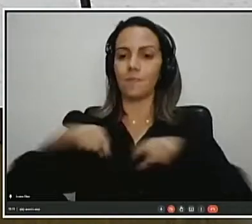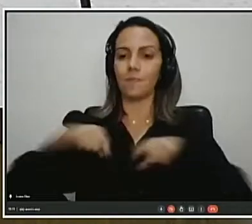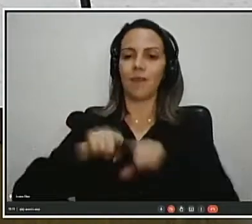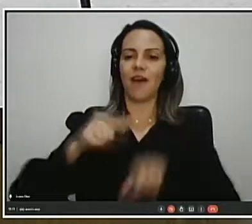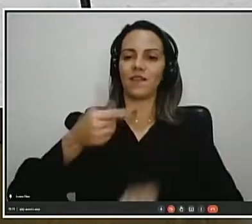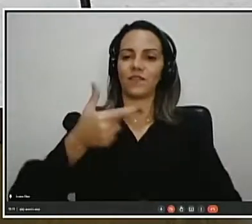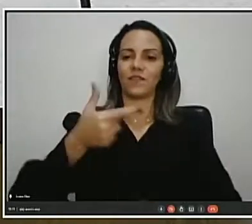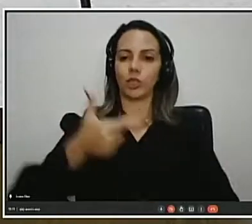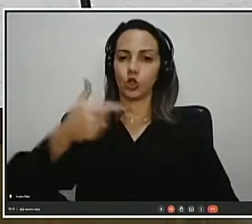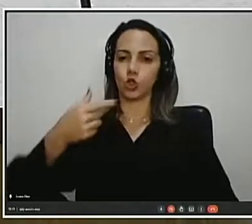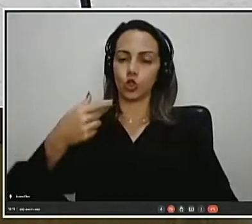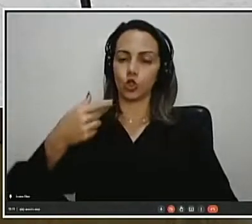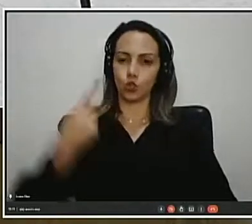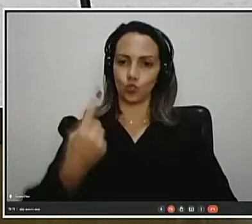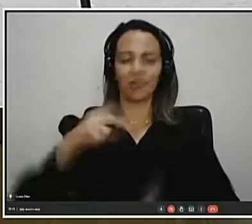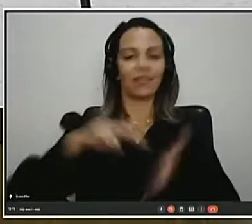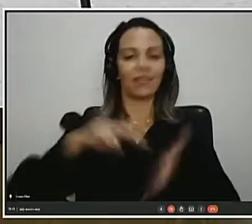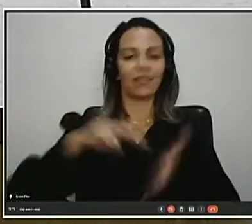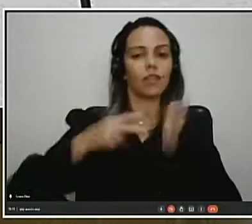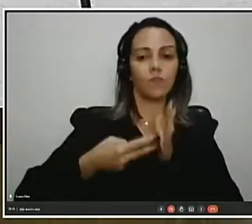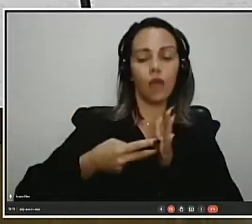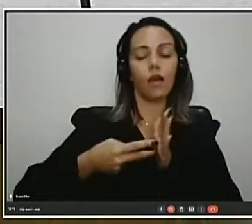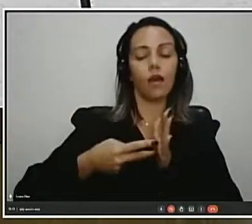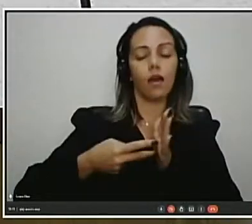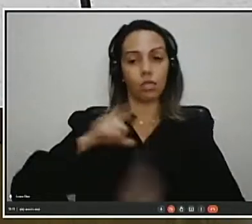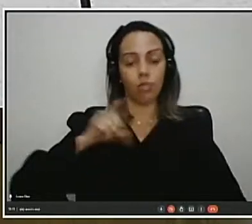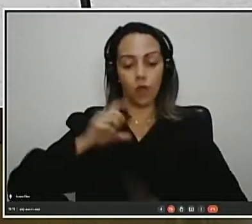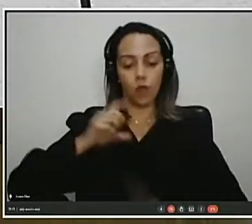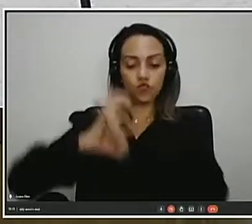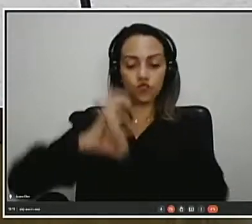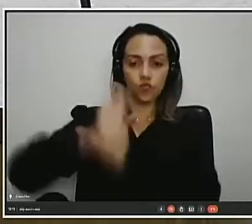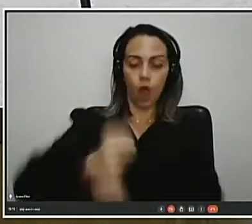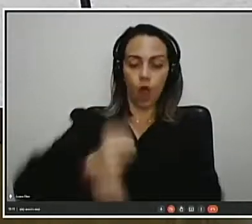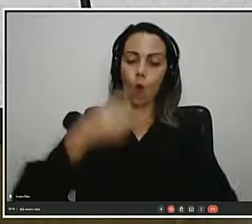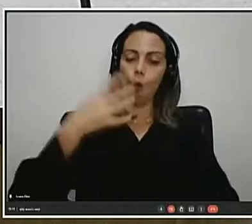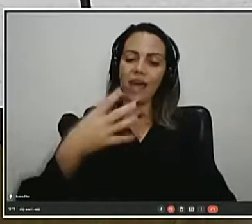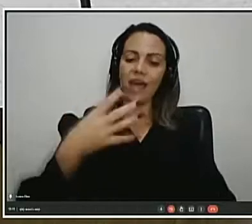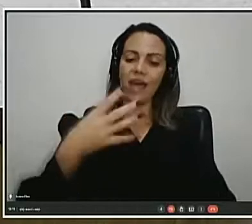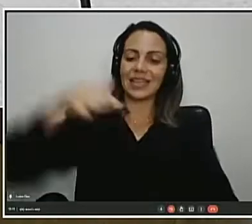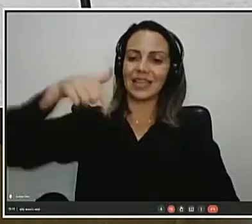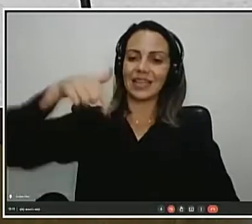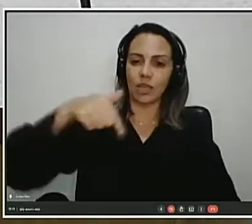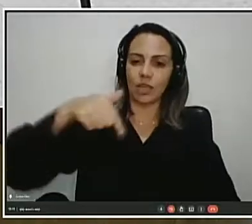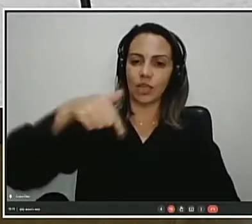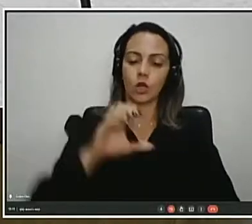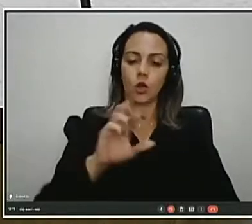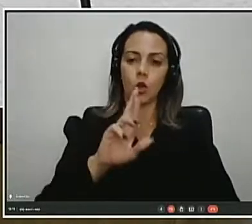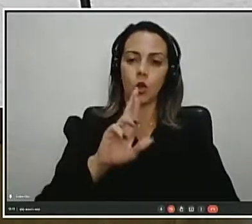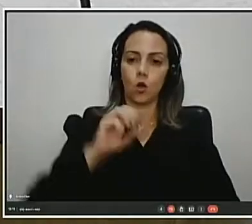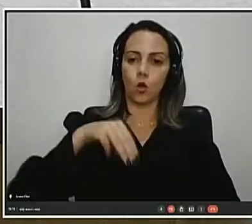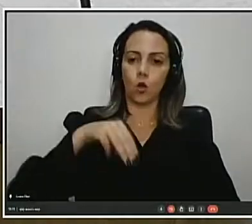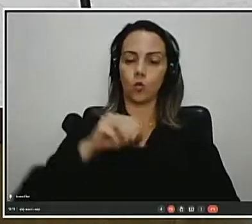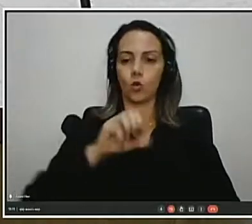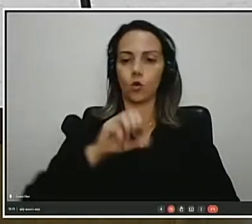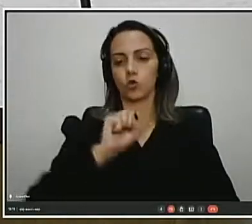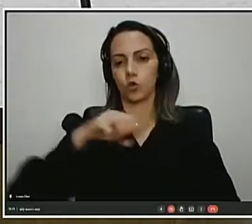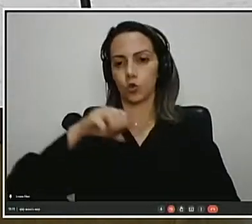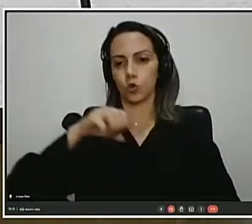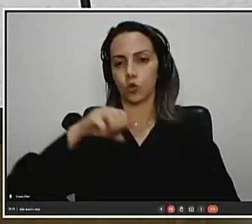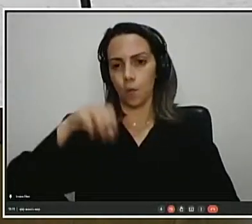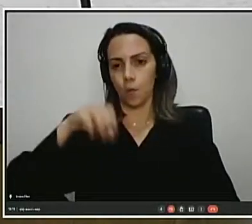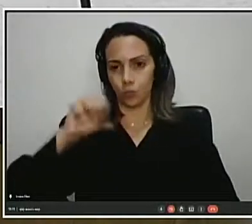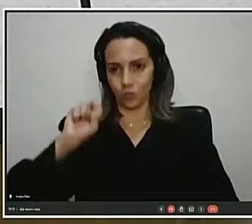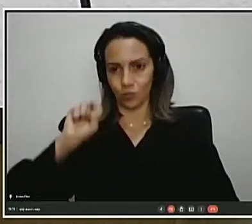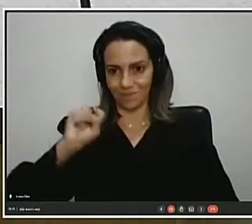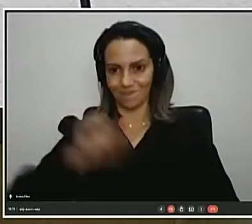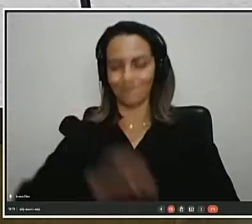de Down têm 47 cromossomos em suas células, em vez de 46, como a maior parte da população.